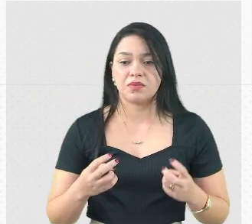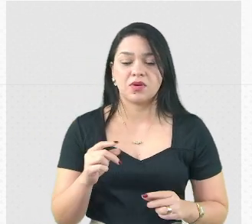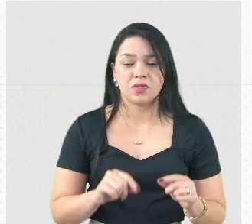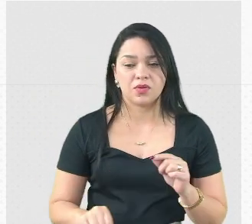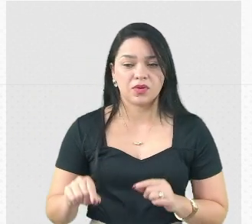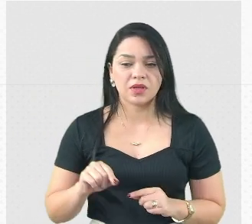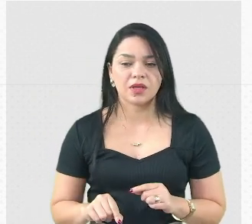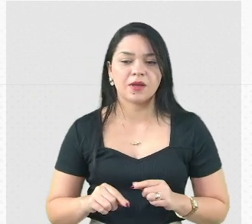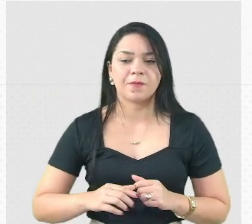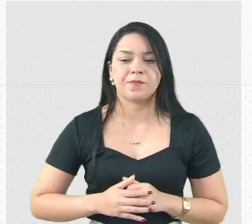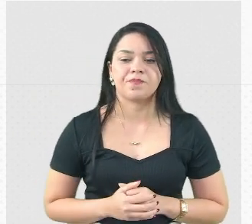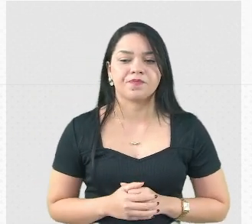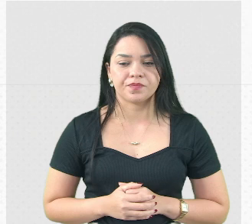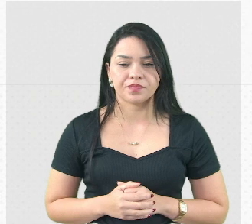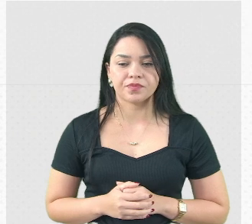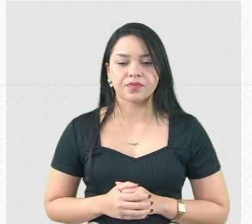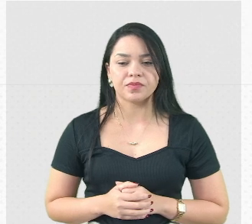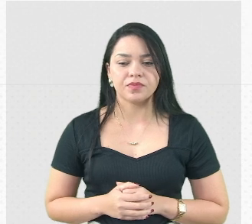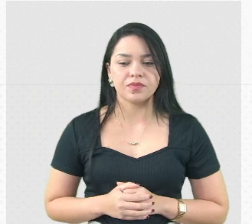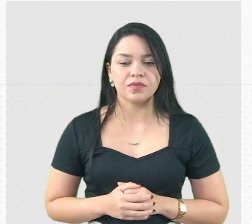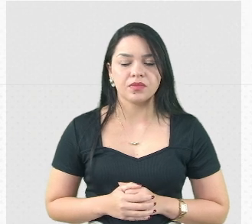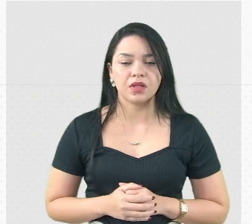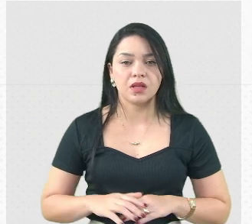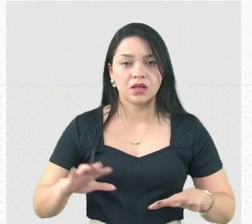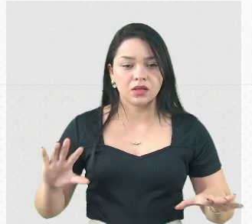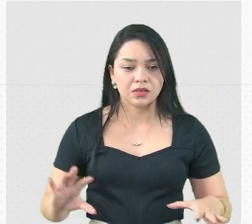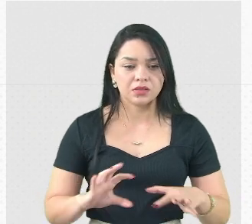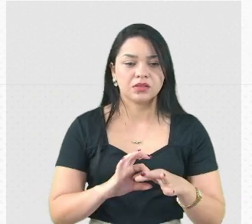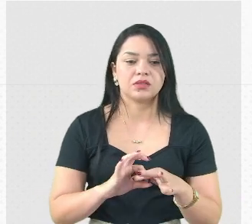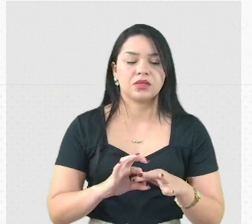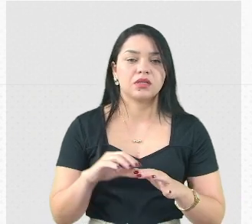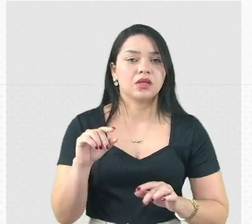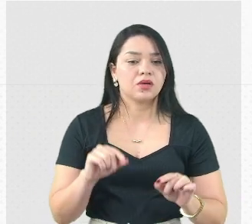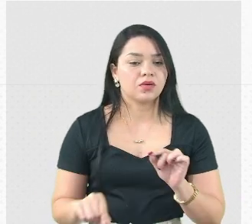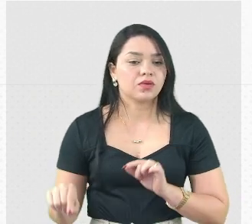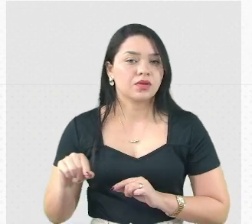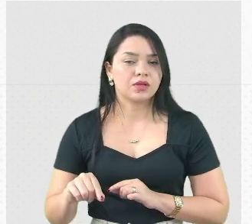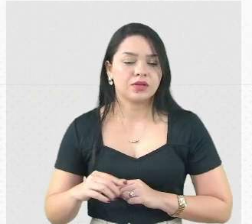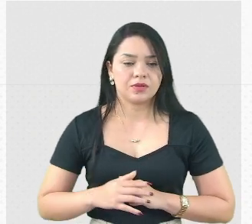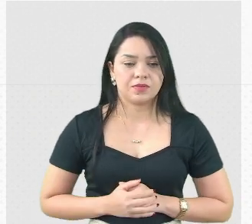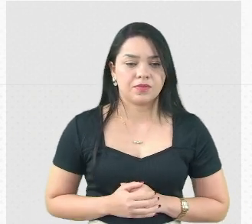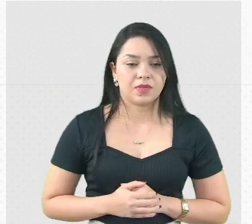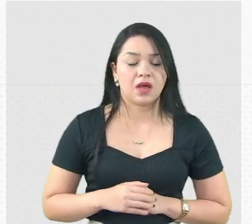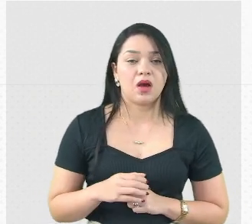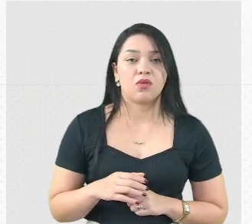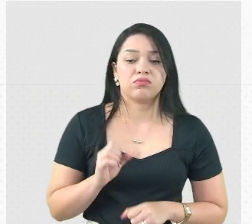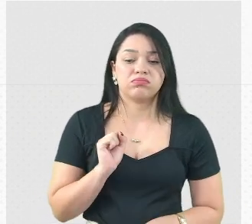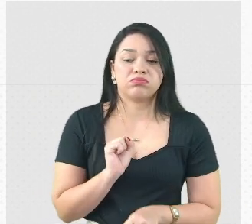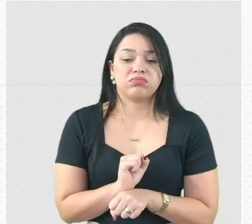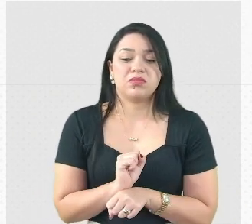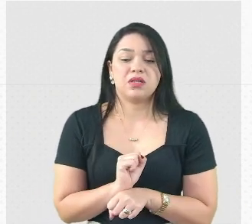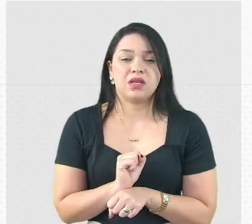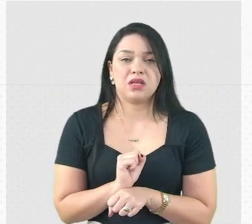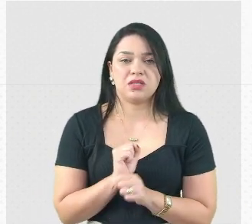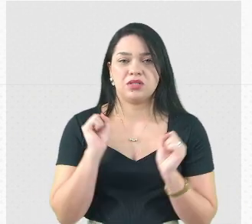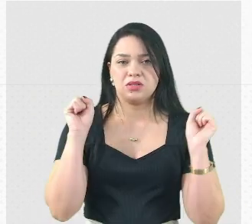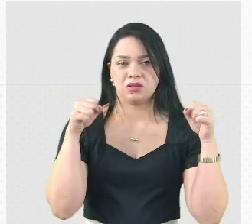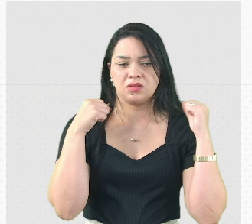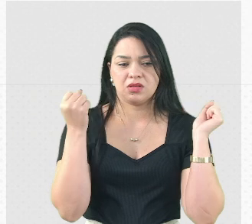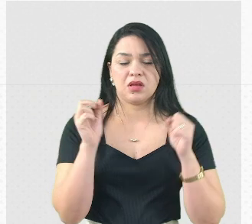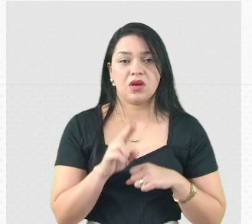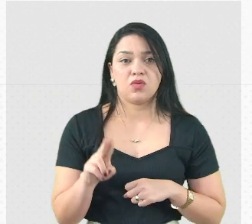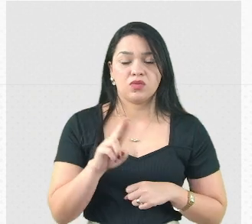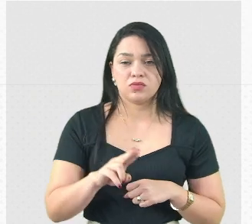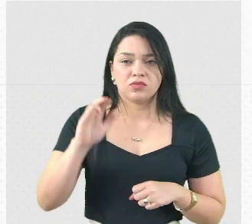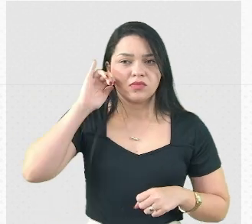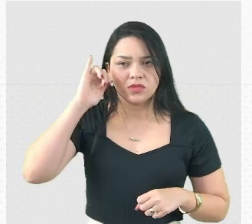essa ansiedade, ela está diretamente ligada a quê? Ao sedentarismo, ao uso das